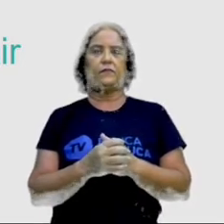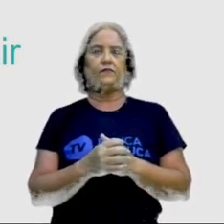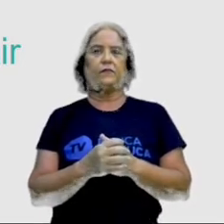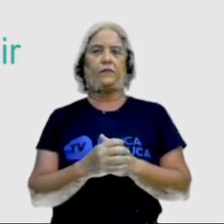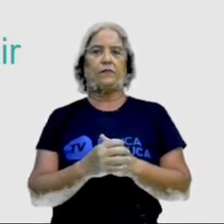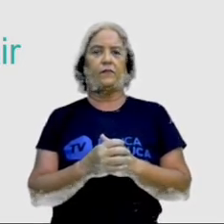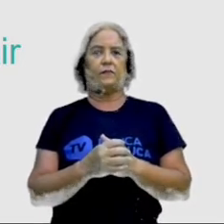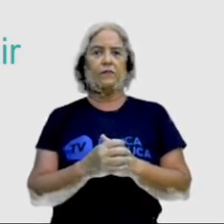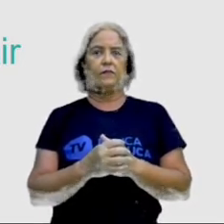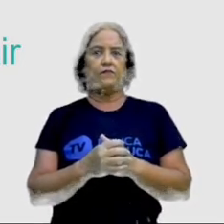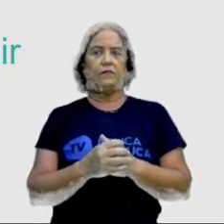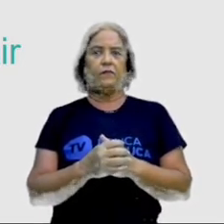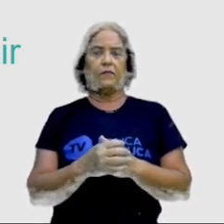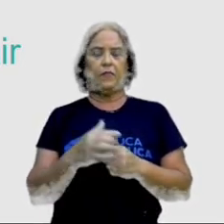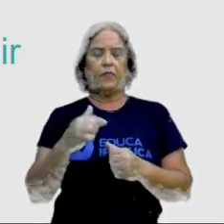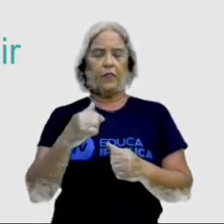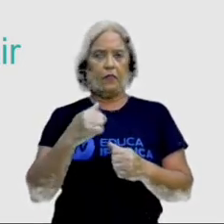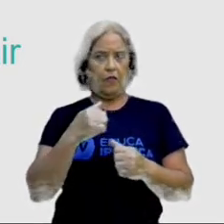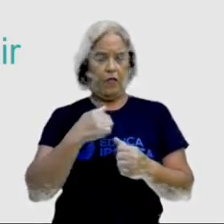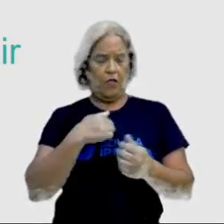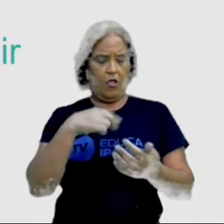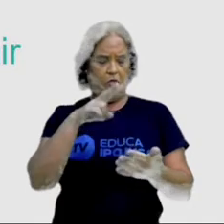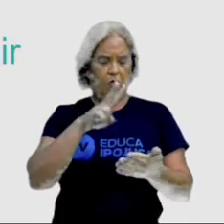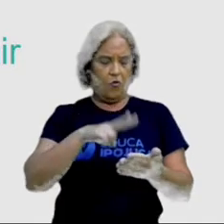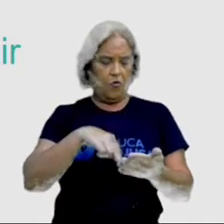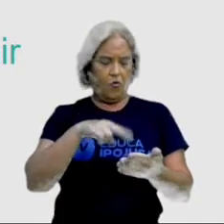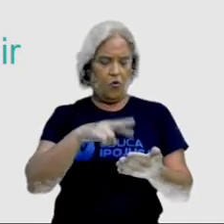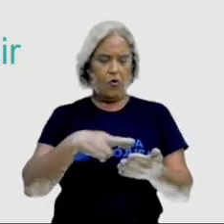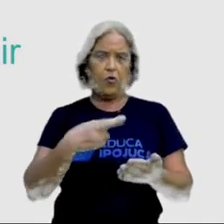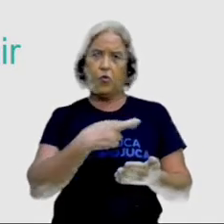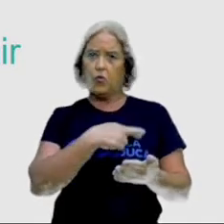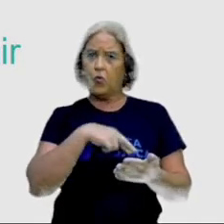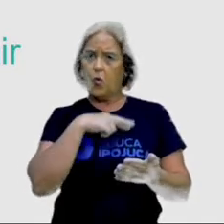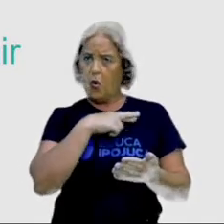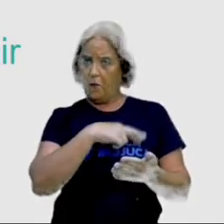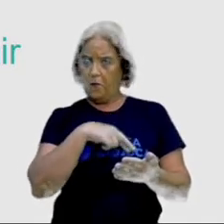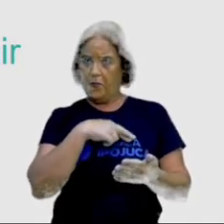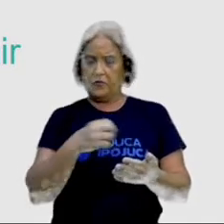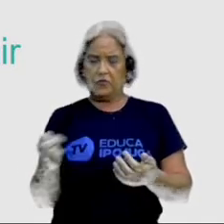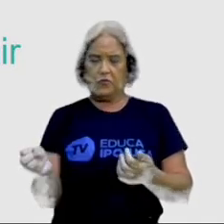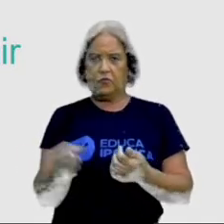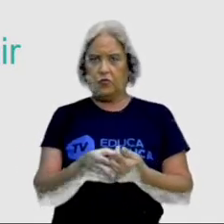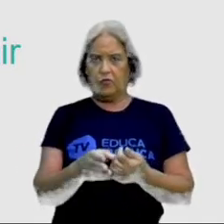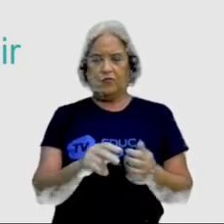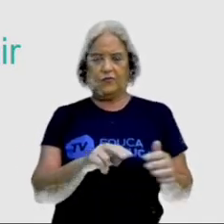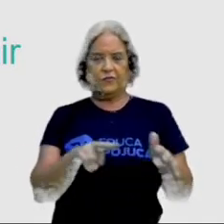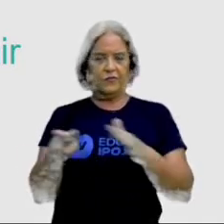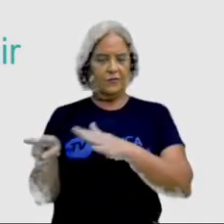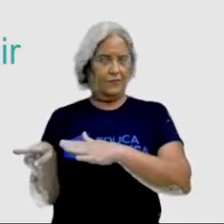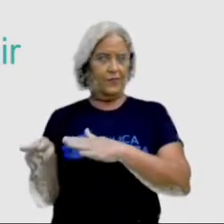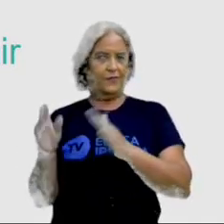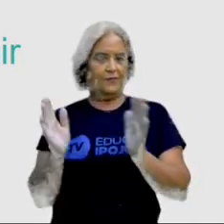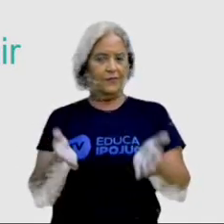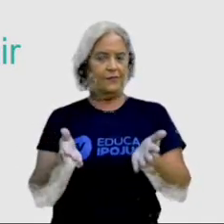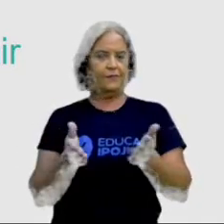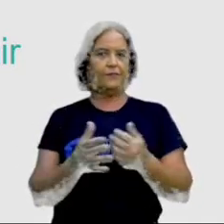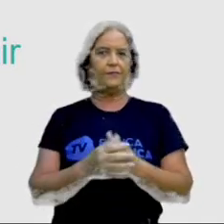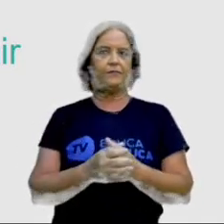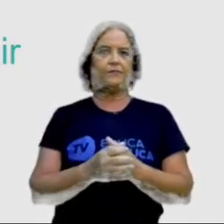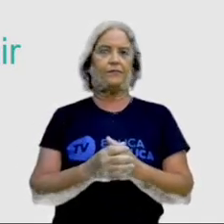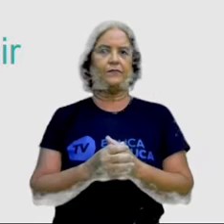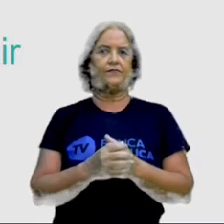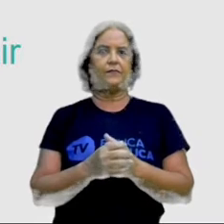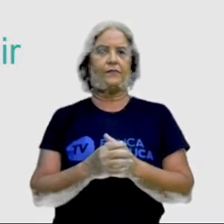passado. Eu li um romance novo esta semana. Nós temos aqui, you